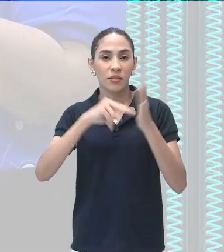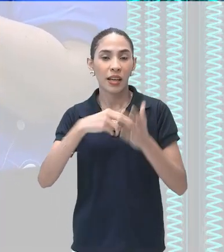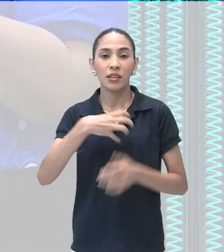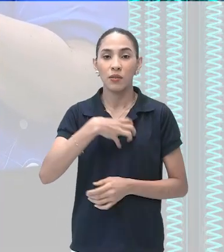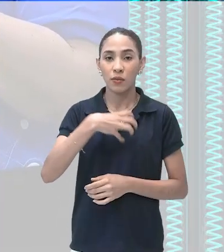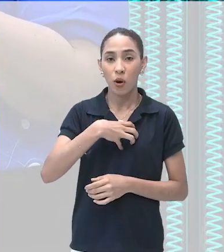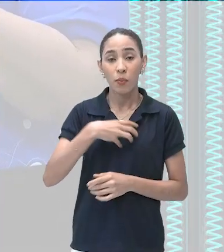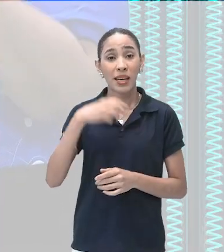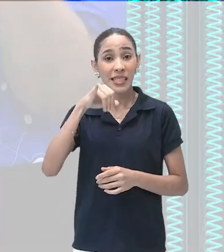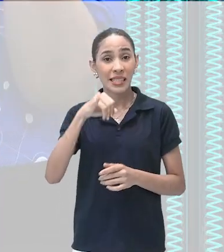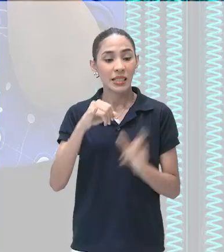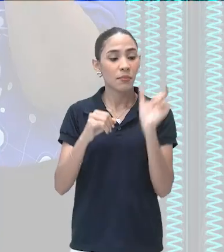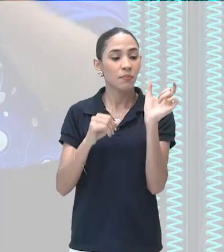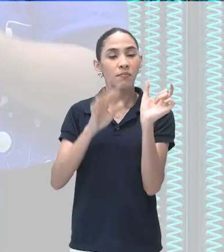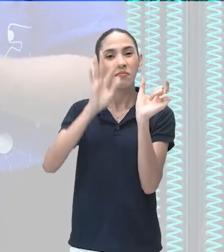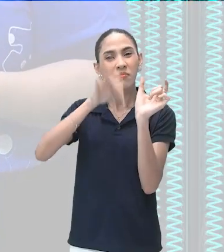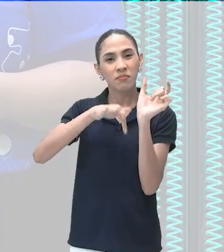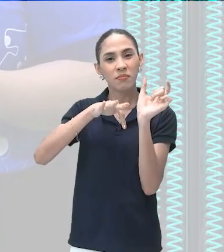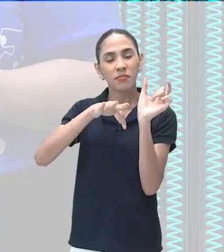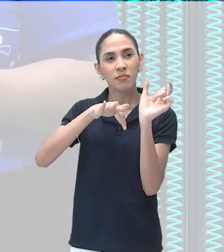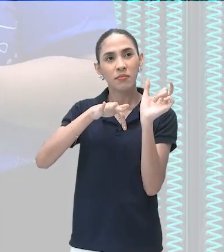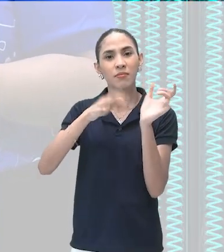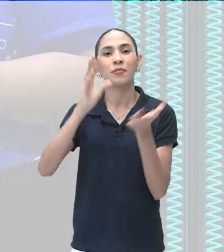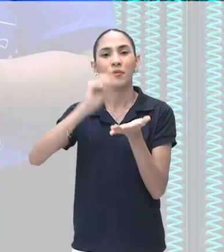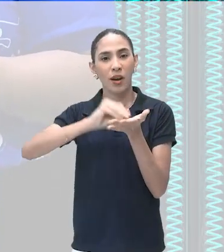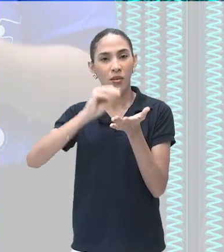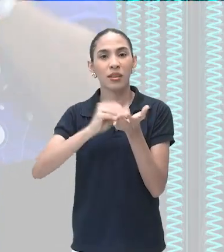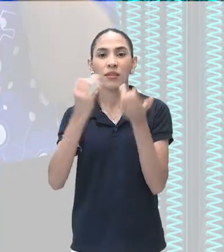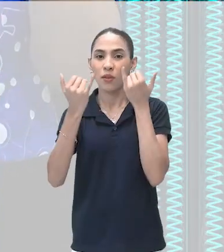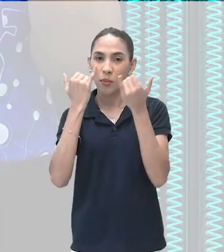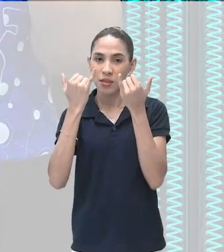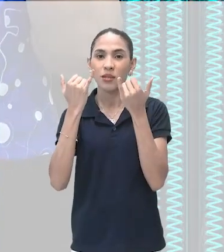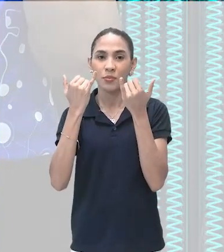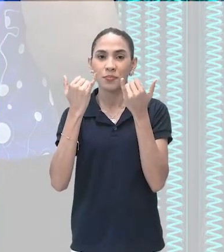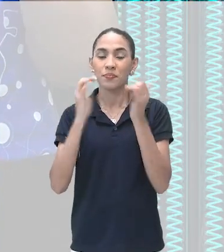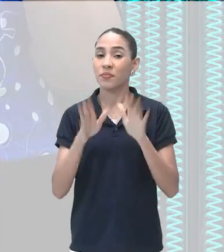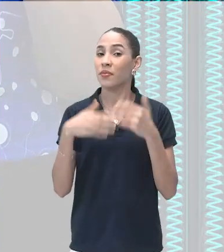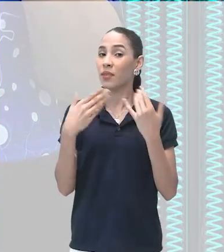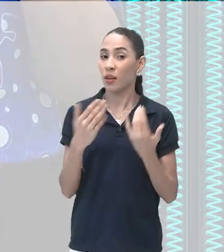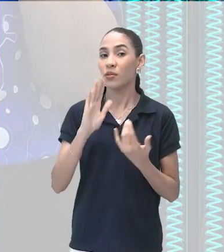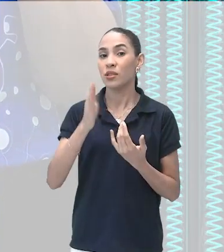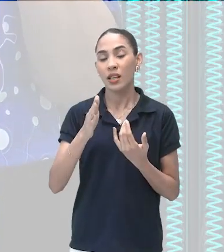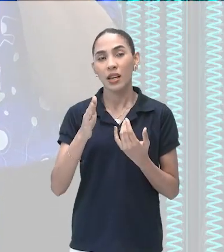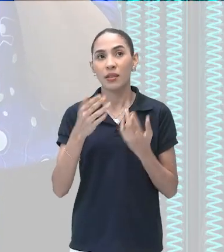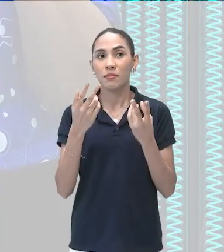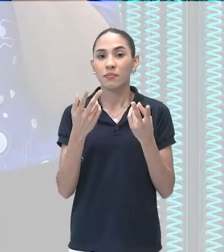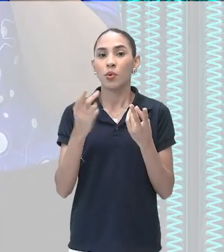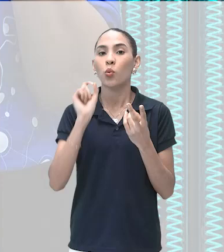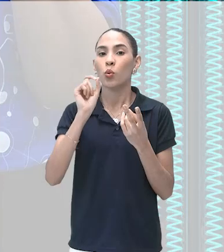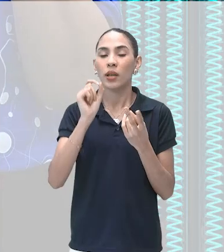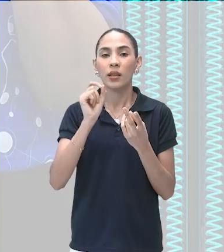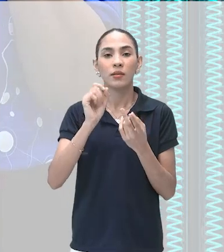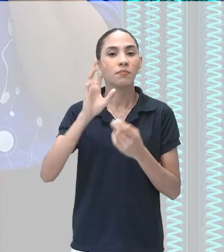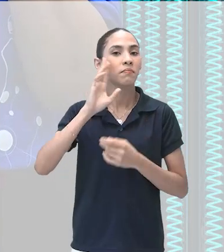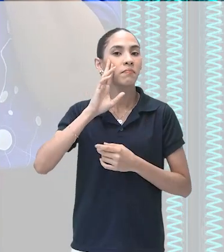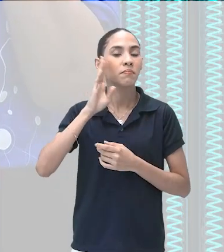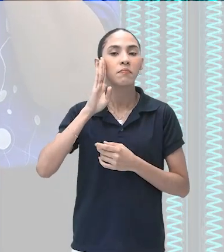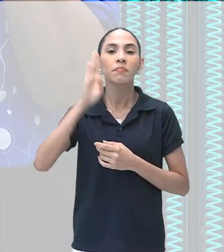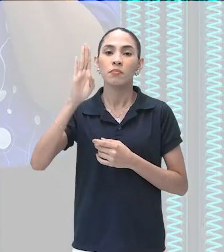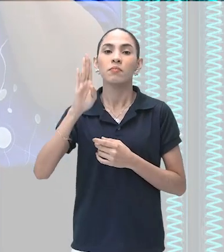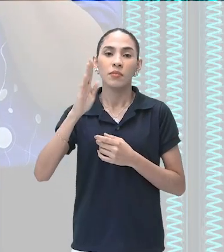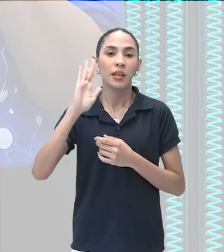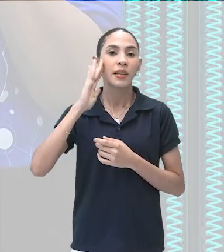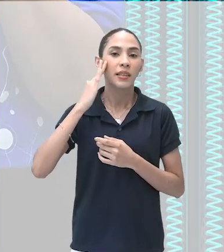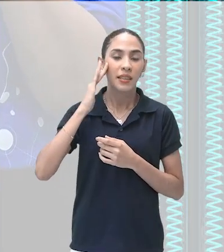Se eu paro nela, fica faltando informação, né? Então, isso já é para nós o norte para